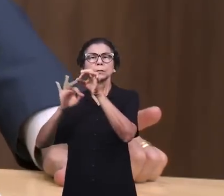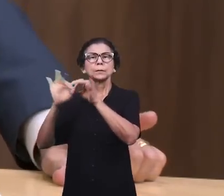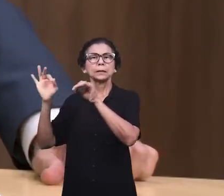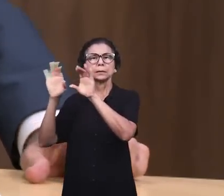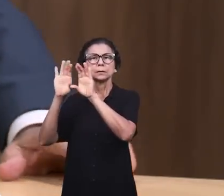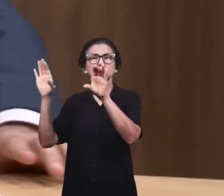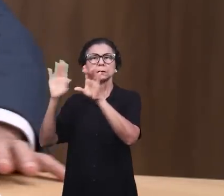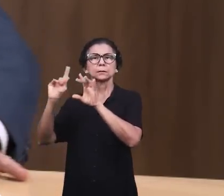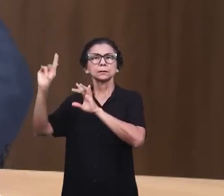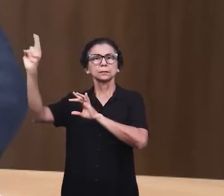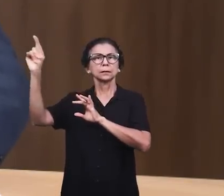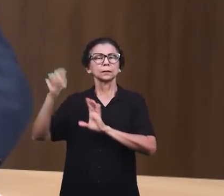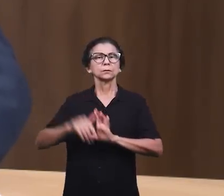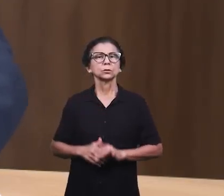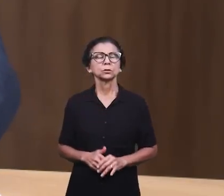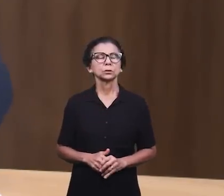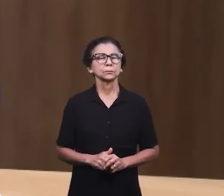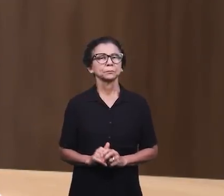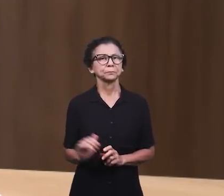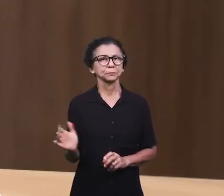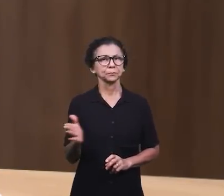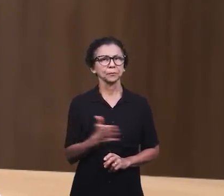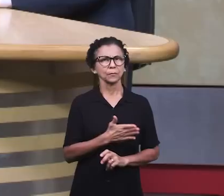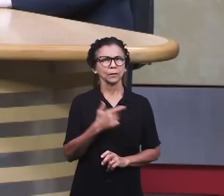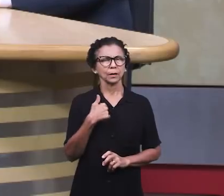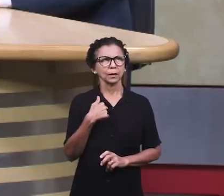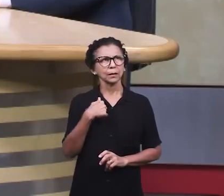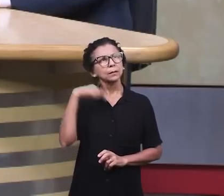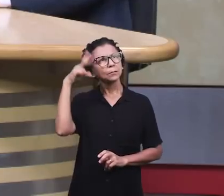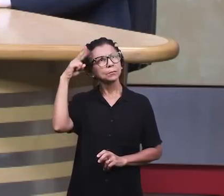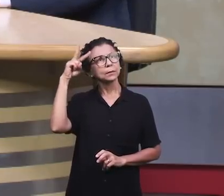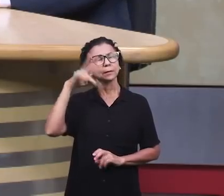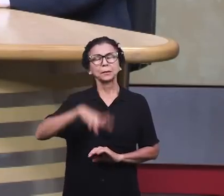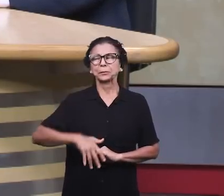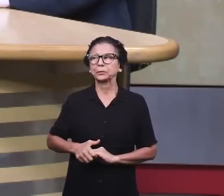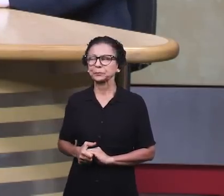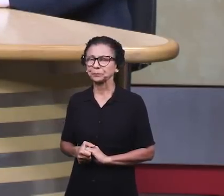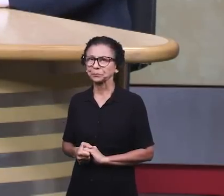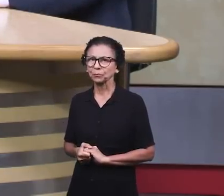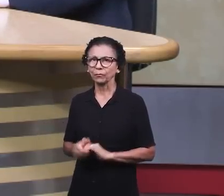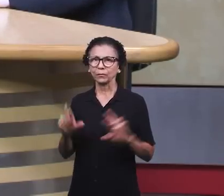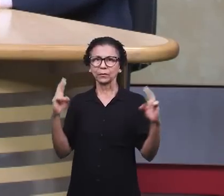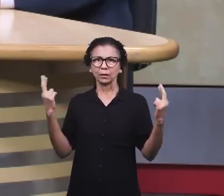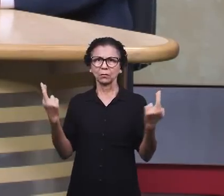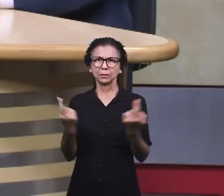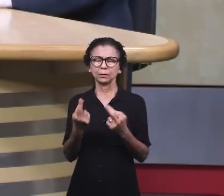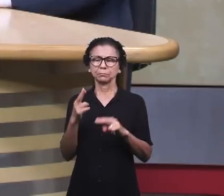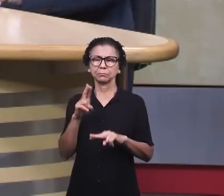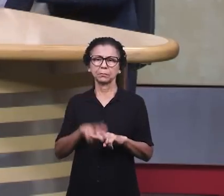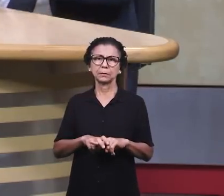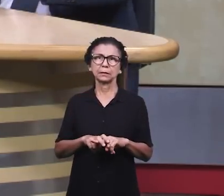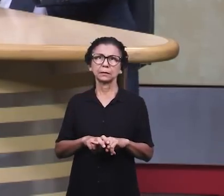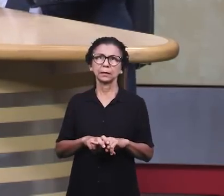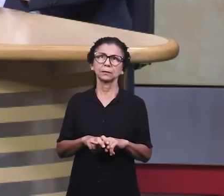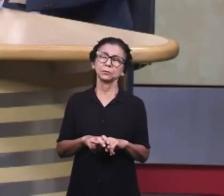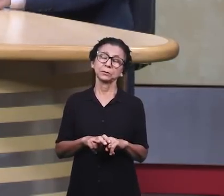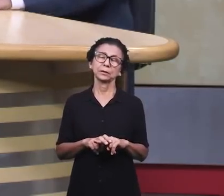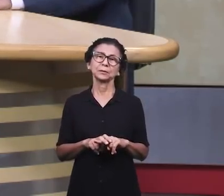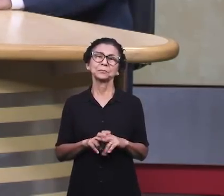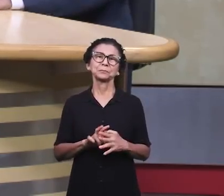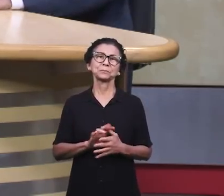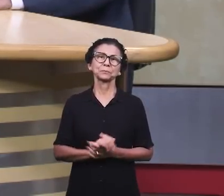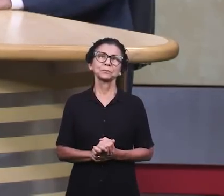eternidade. Eu me lembro que eu levantei na reunião, assim um pouco mais para frente,